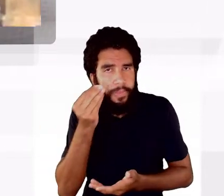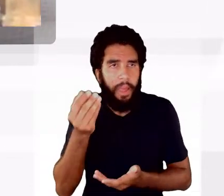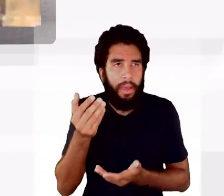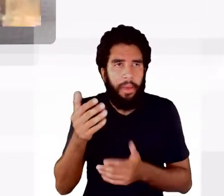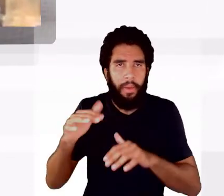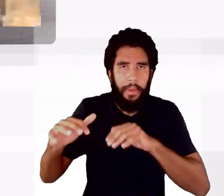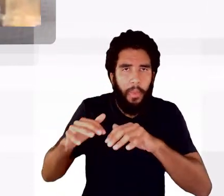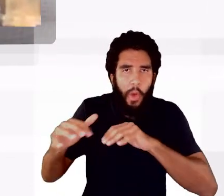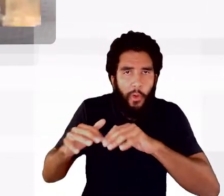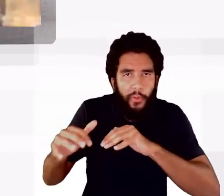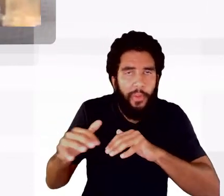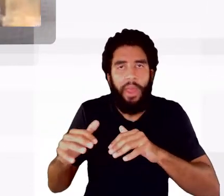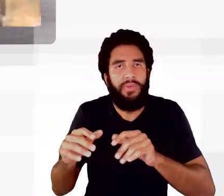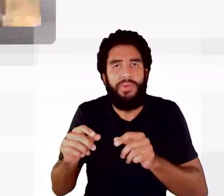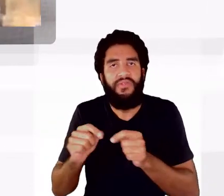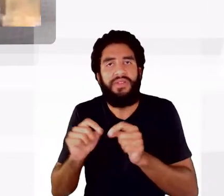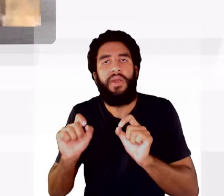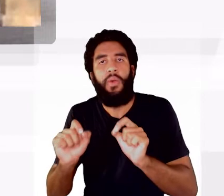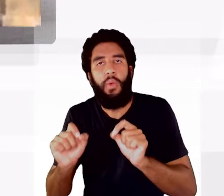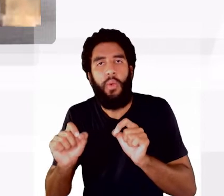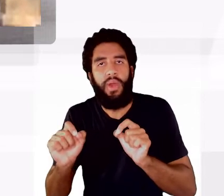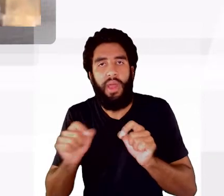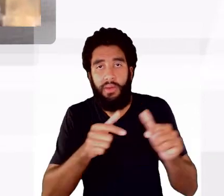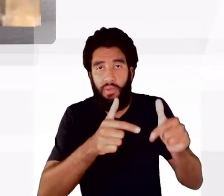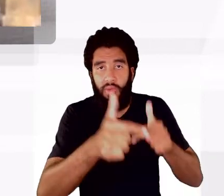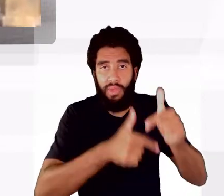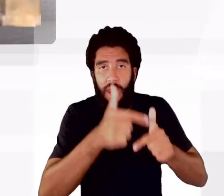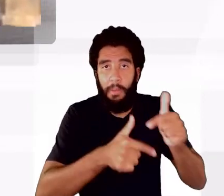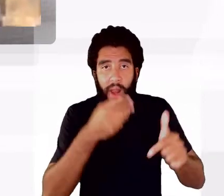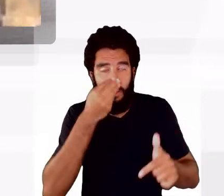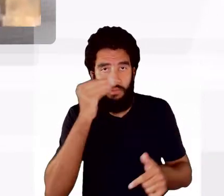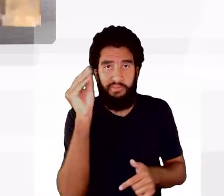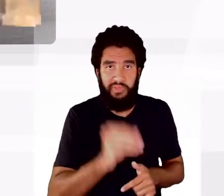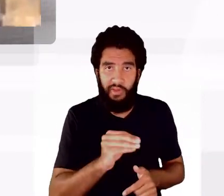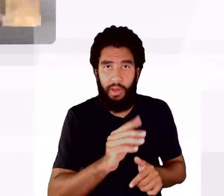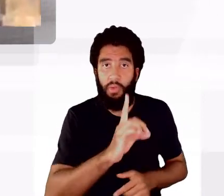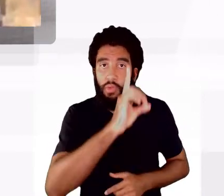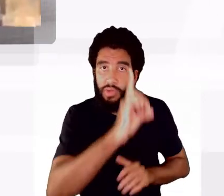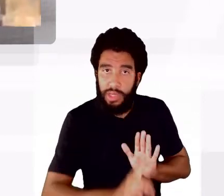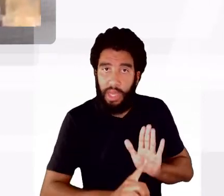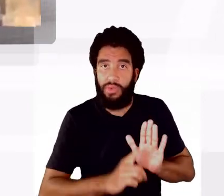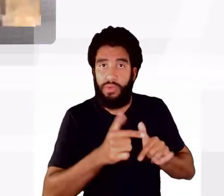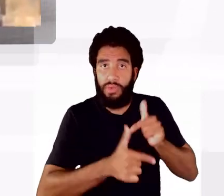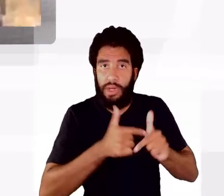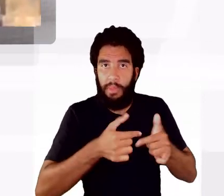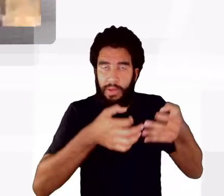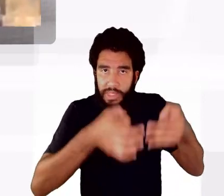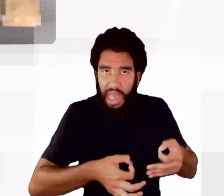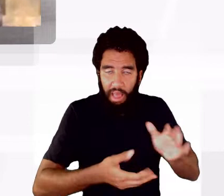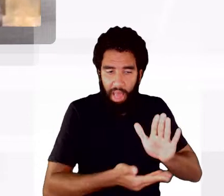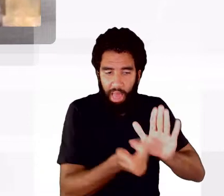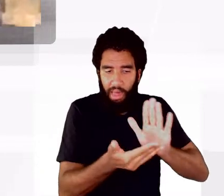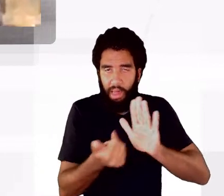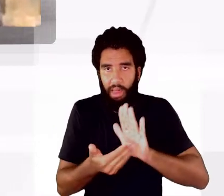são tentativas, movimentos de precarização e retirada do direito ao